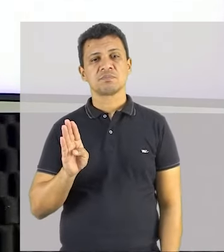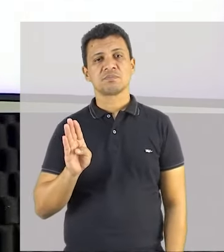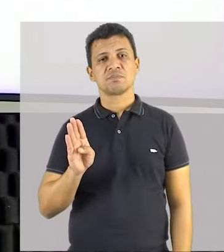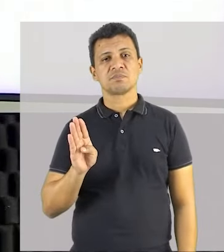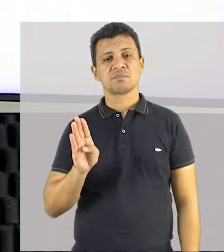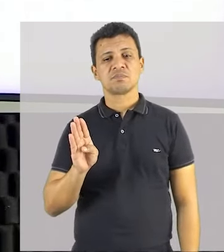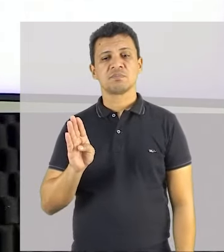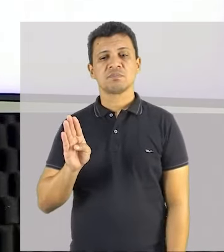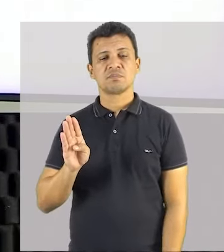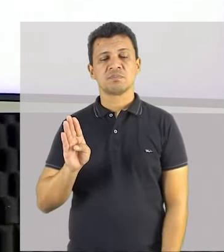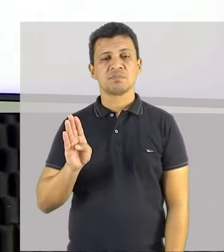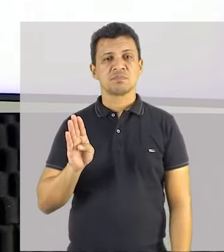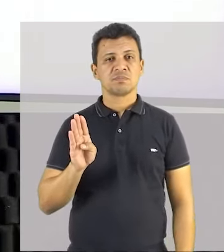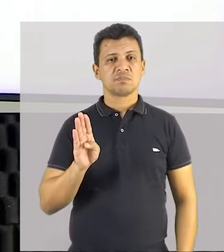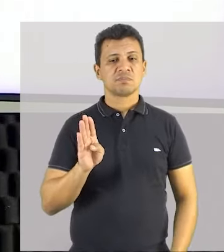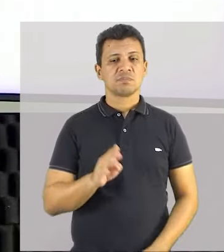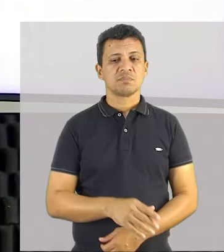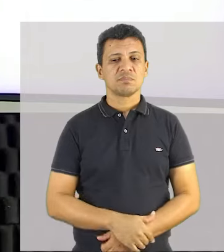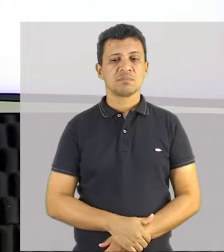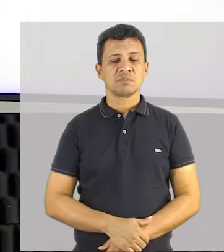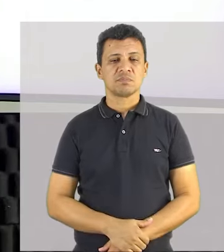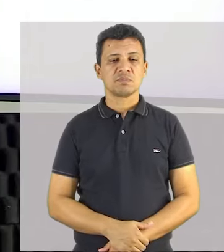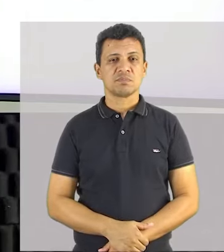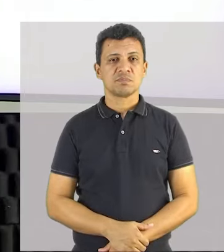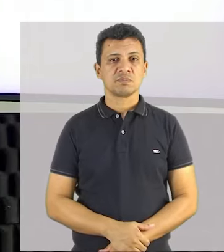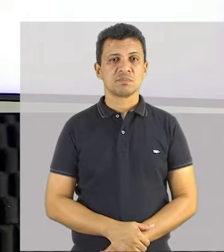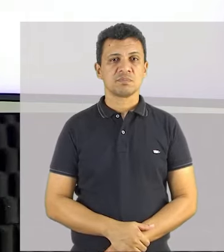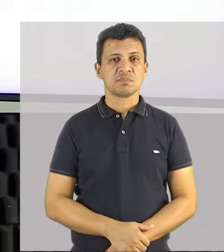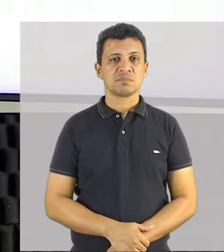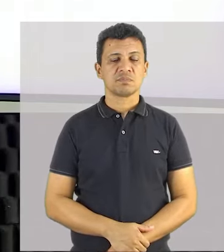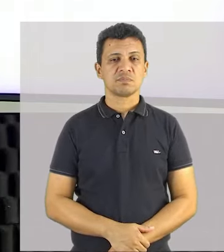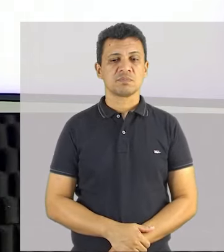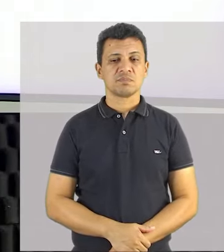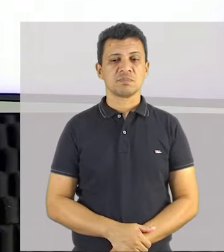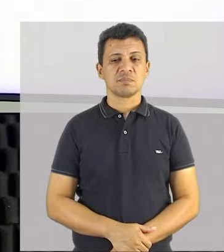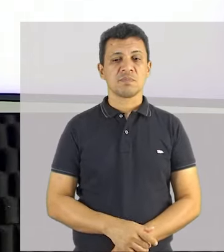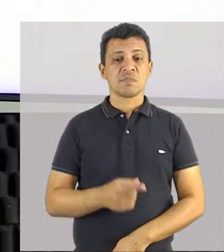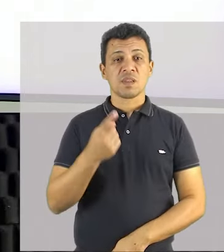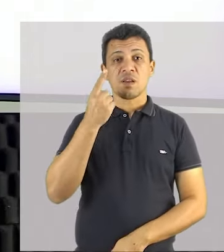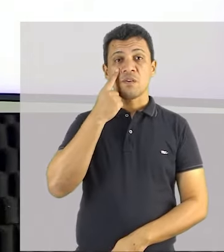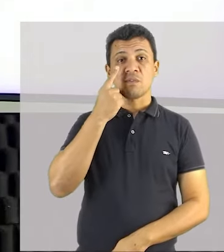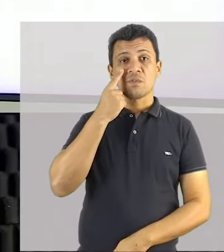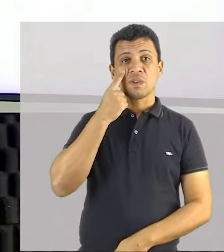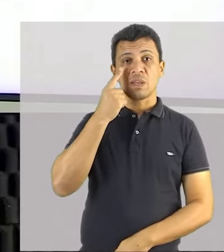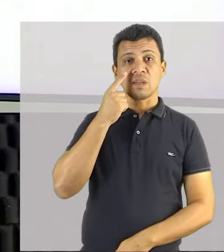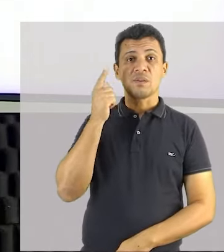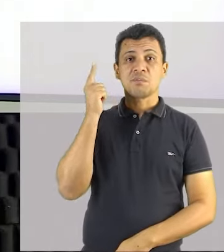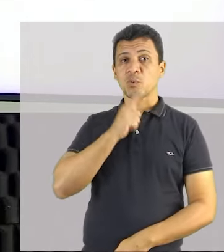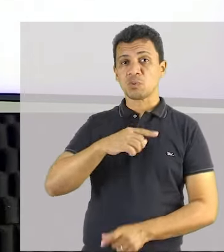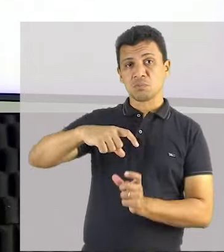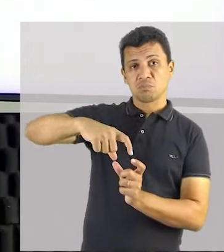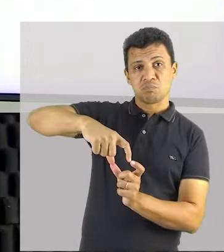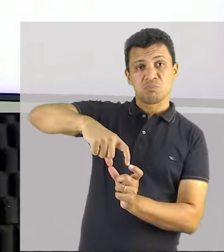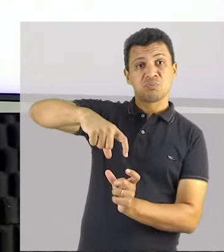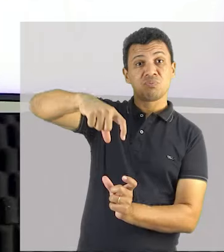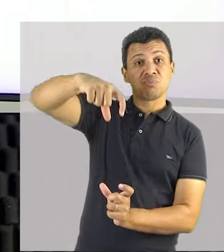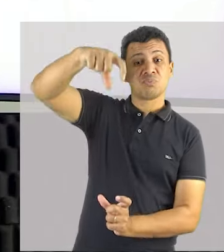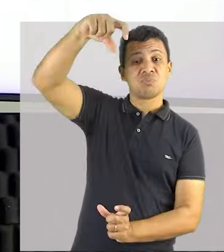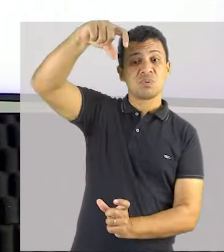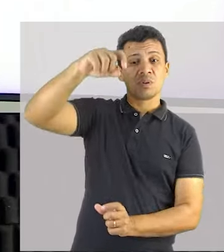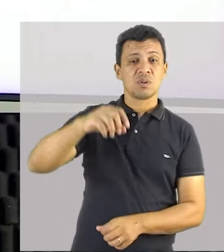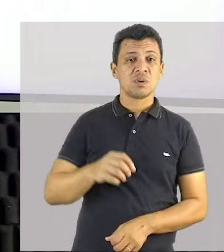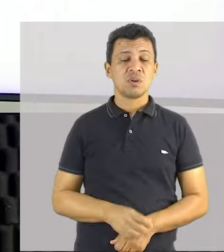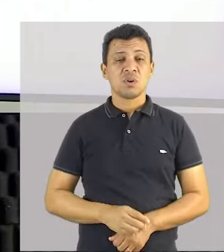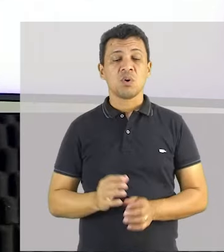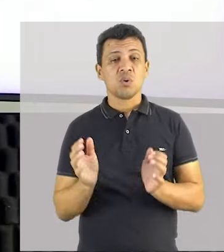B Então olha olha quem quem cresceu né quem ganhou protagonismo aqui